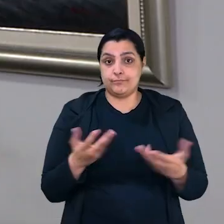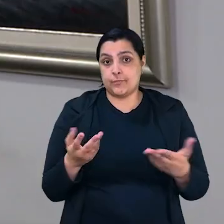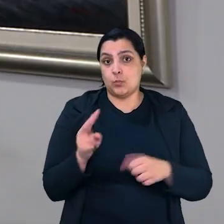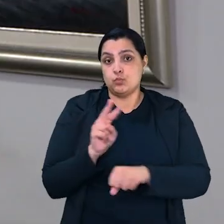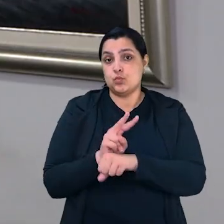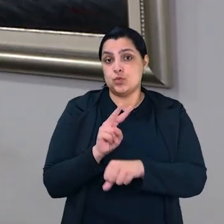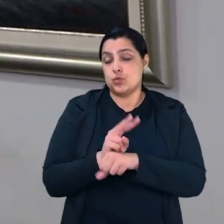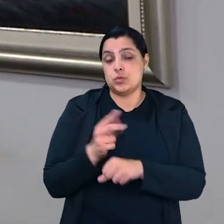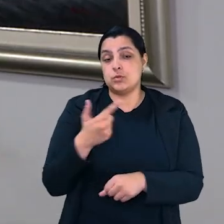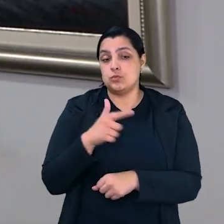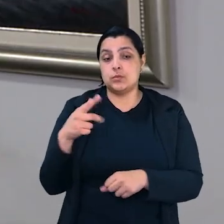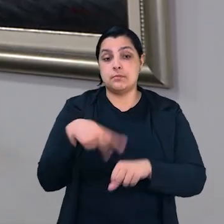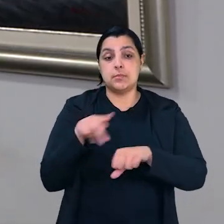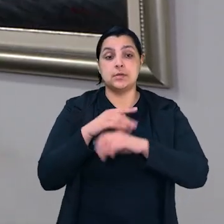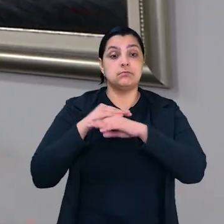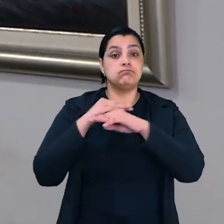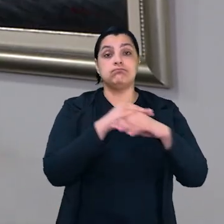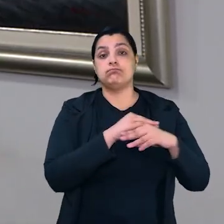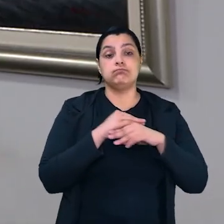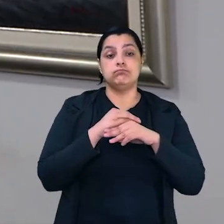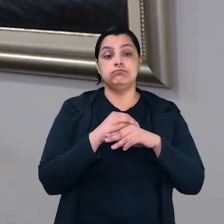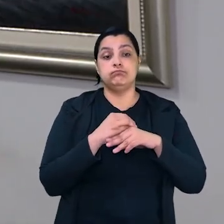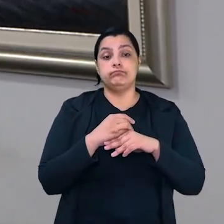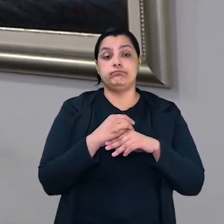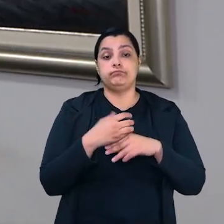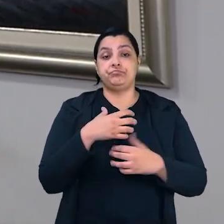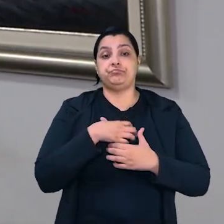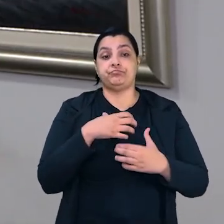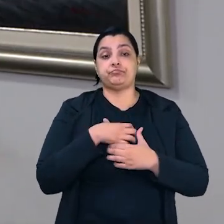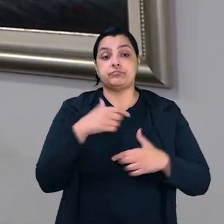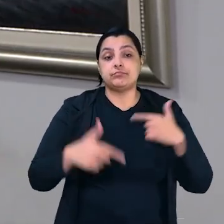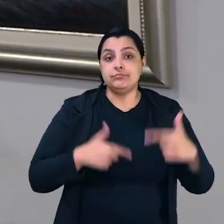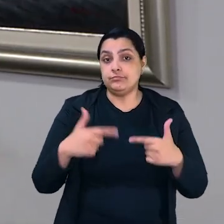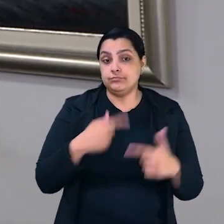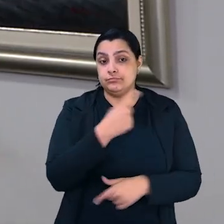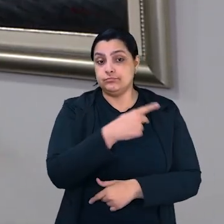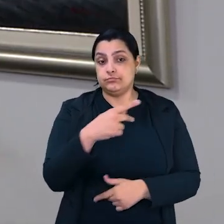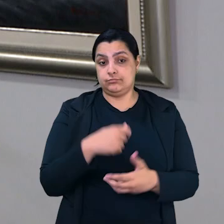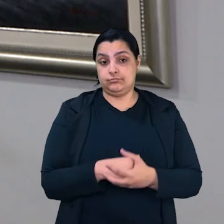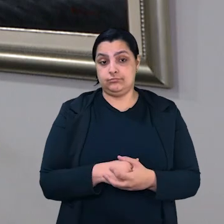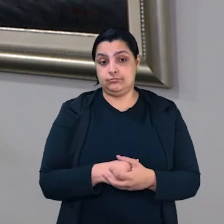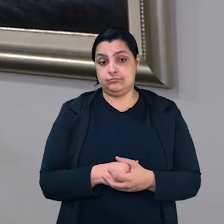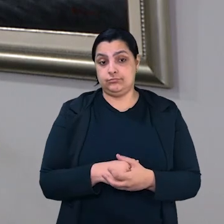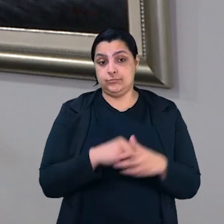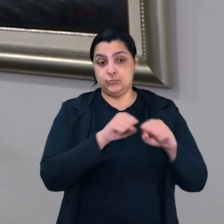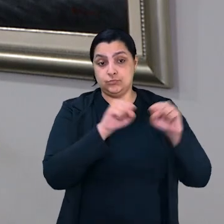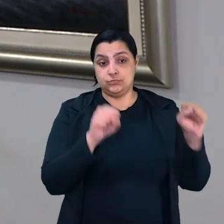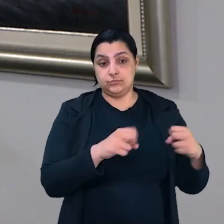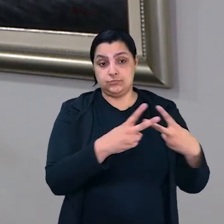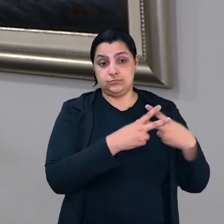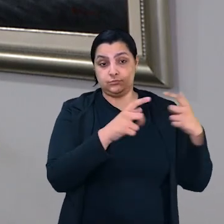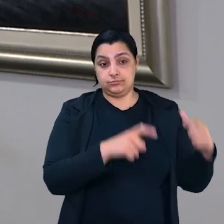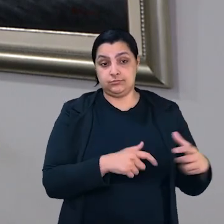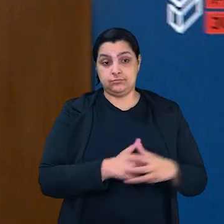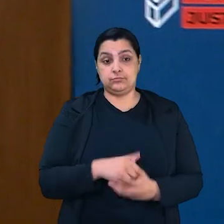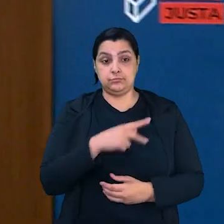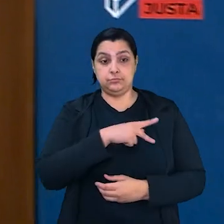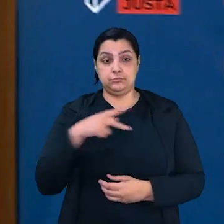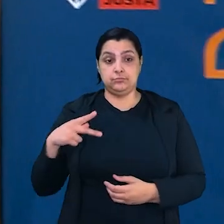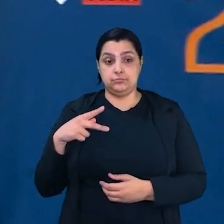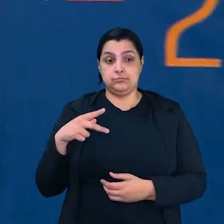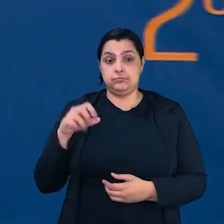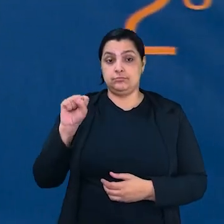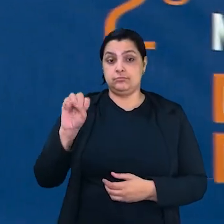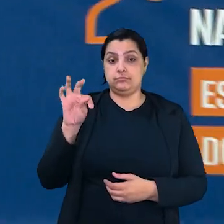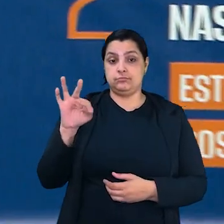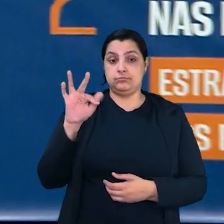Por enquanto, não há no país uma uniformização quanto a esse tipo de prestação de serviço do sistema prisional. O